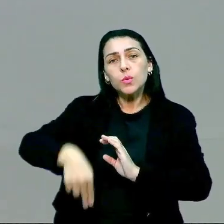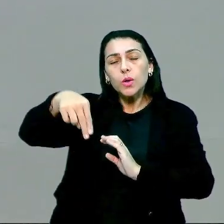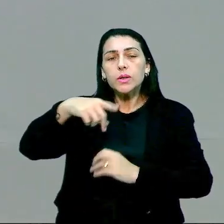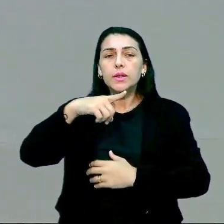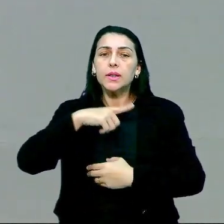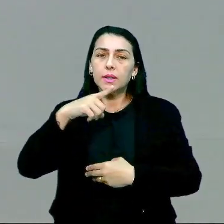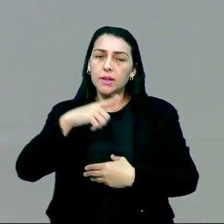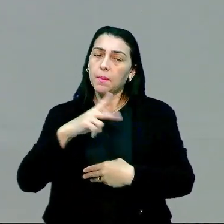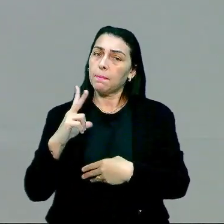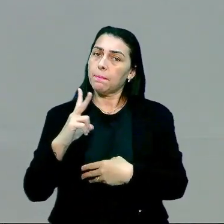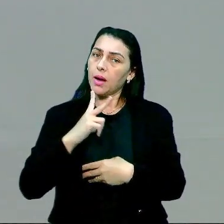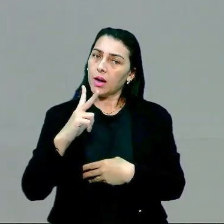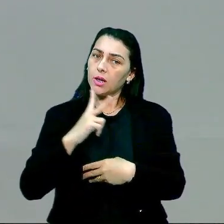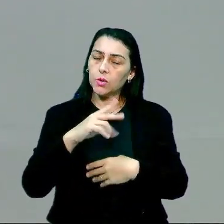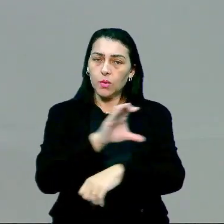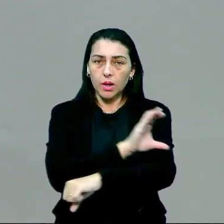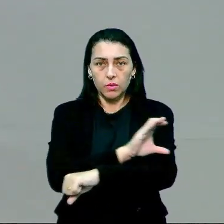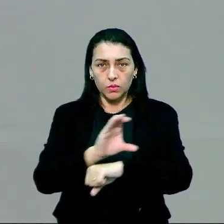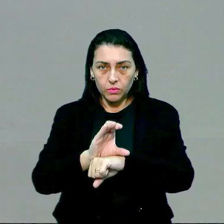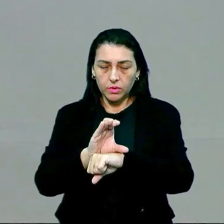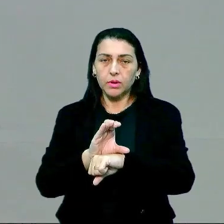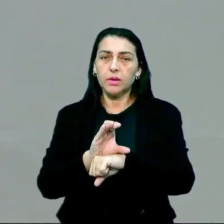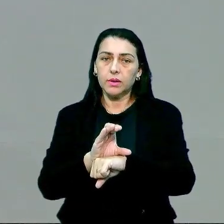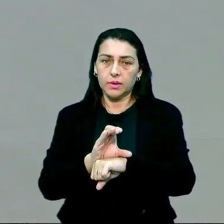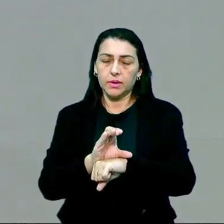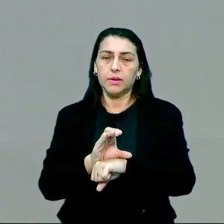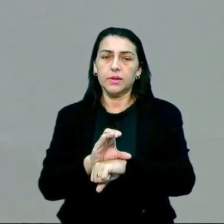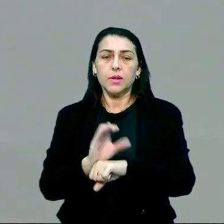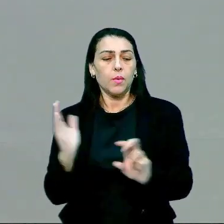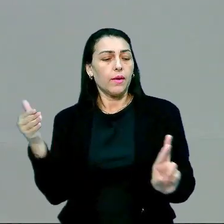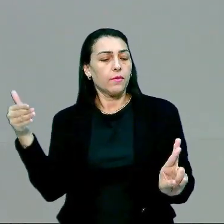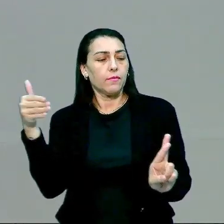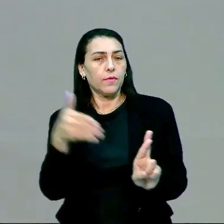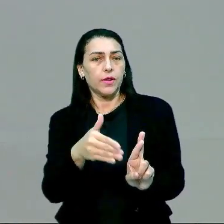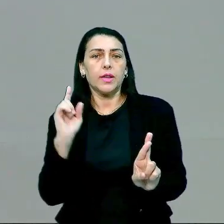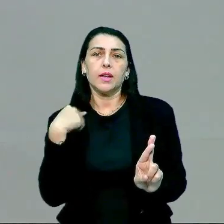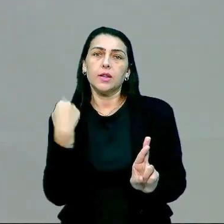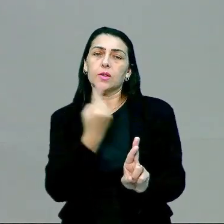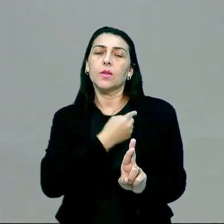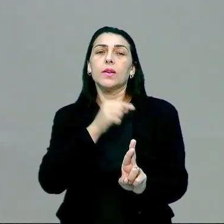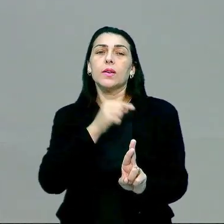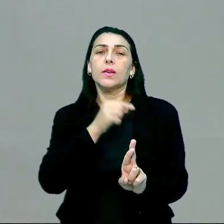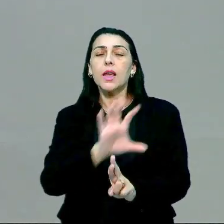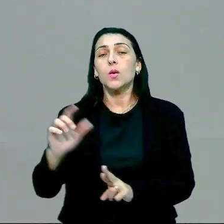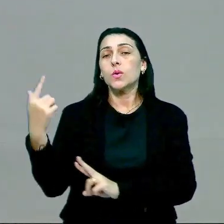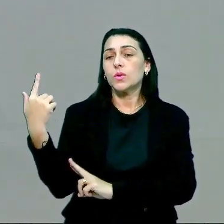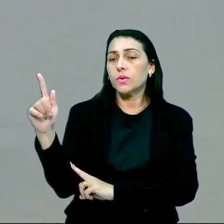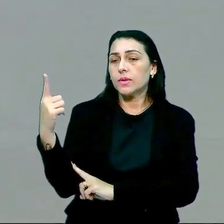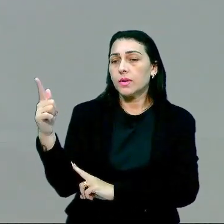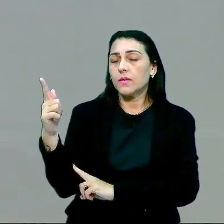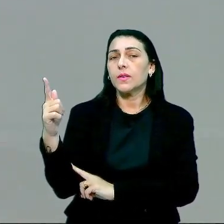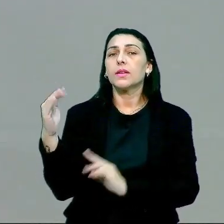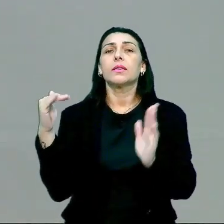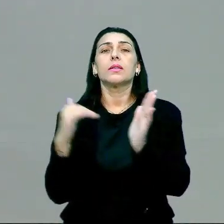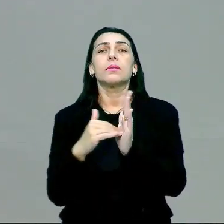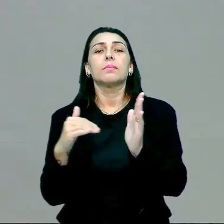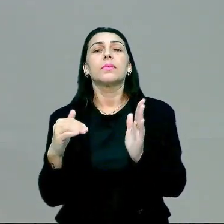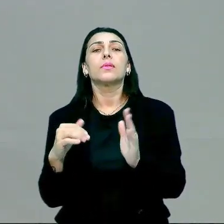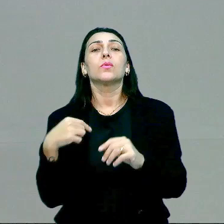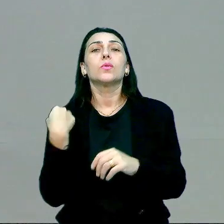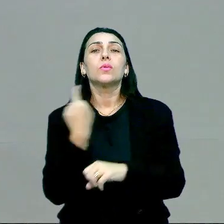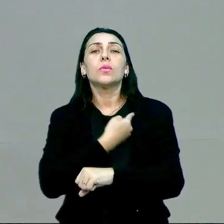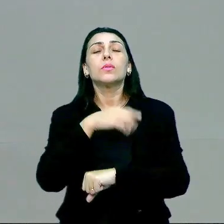temos peculiaridades culturais que são referentes à nossa região geográfica e até mesmo ao